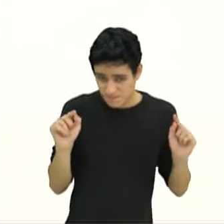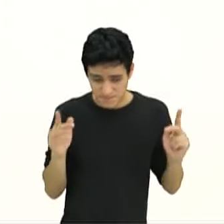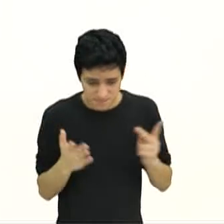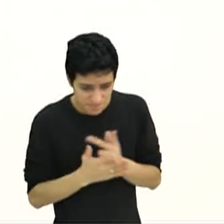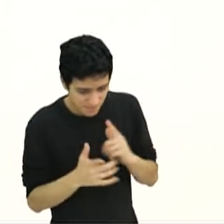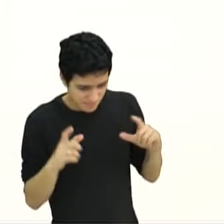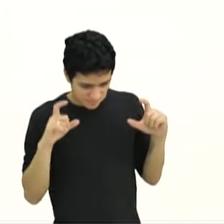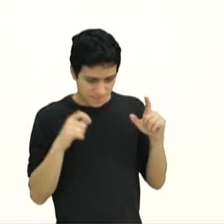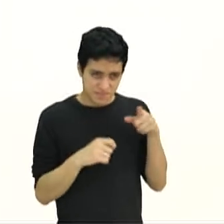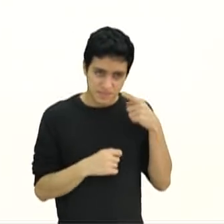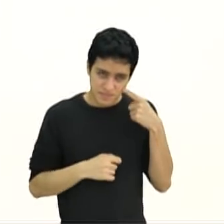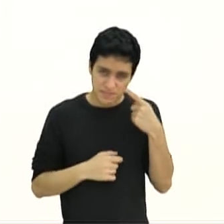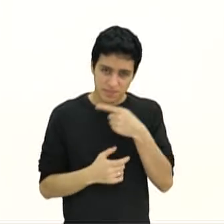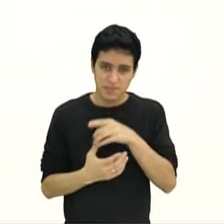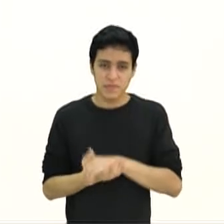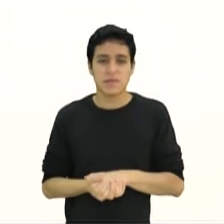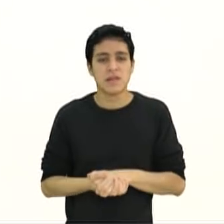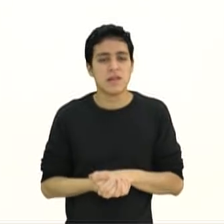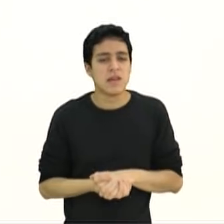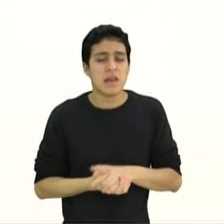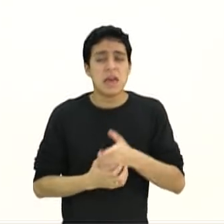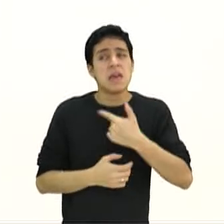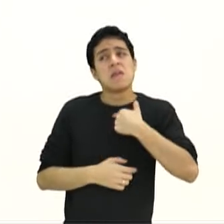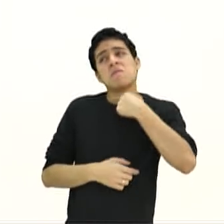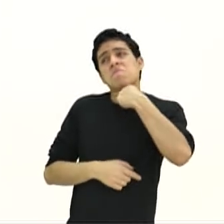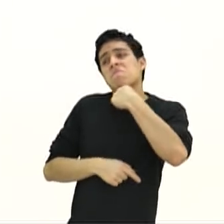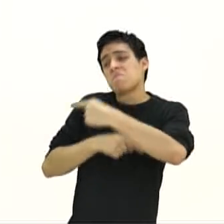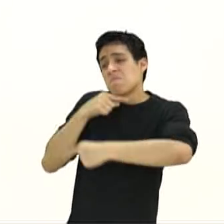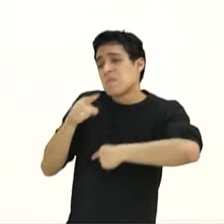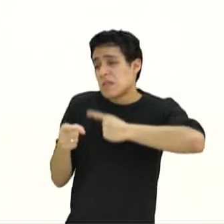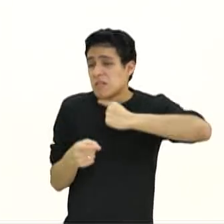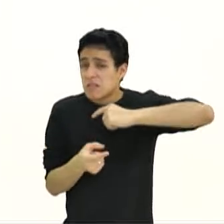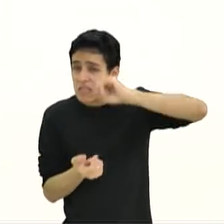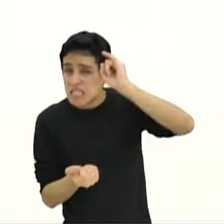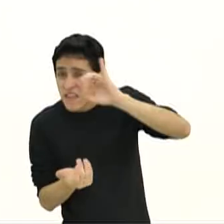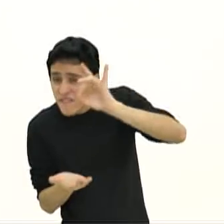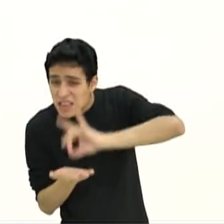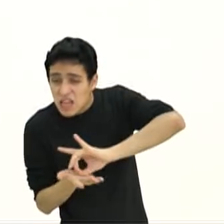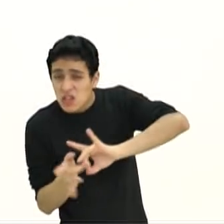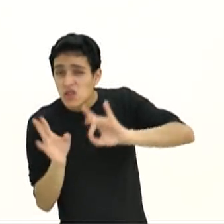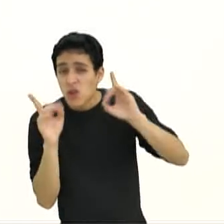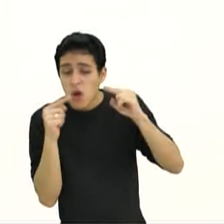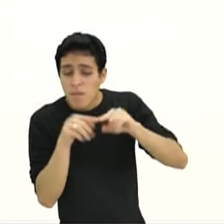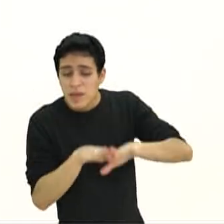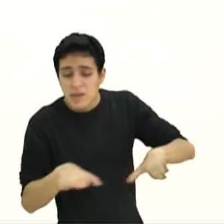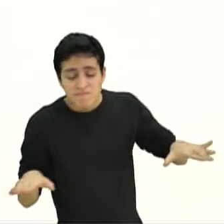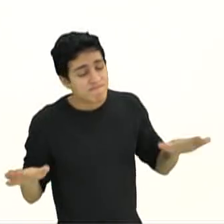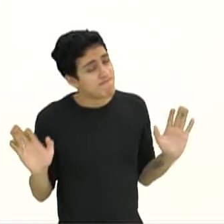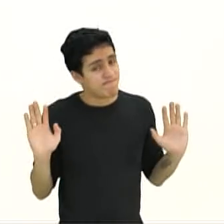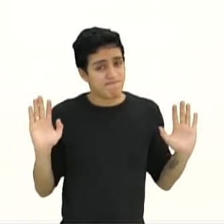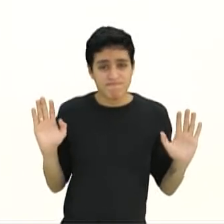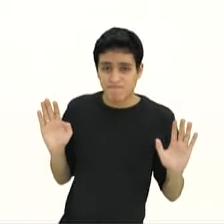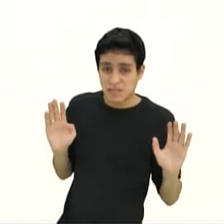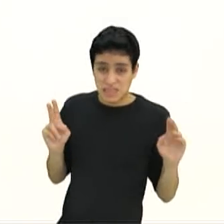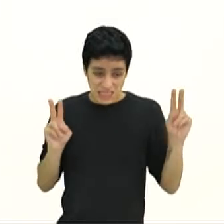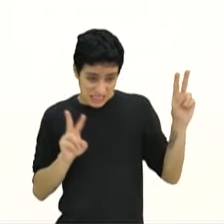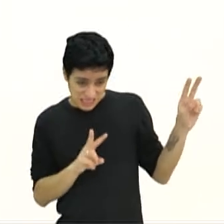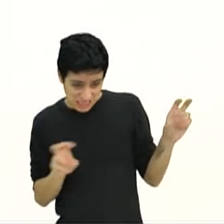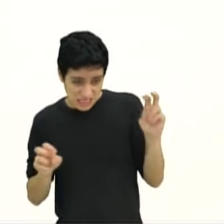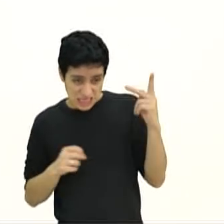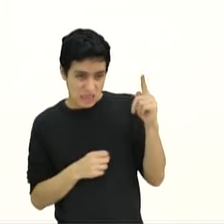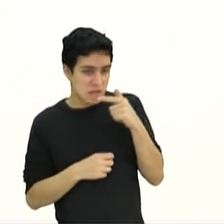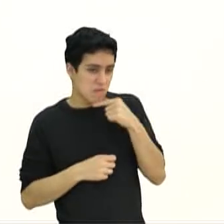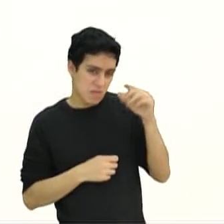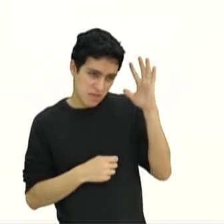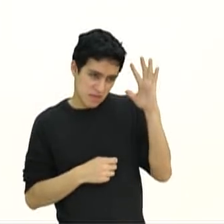naquele trecho. Veja só. Tenho cá minhas dúvidas se isso é verdade apenas para crianças. A citação do